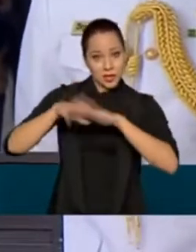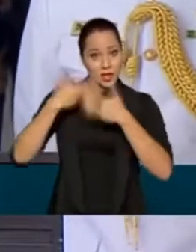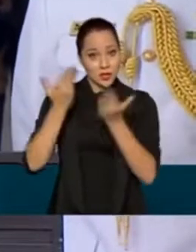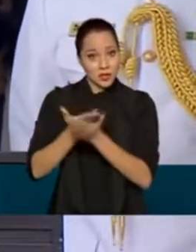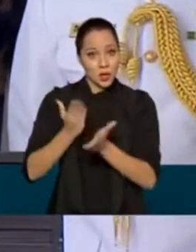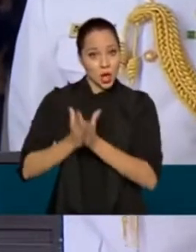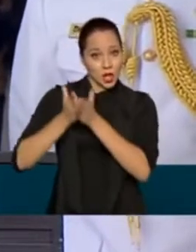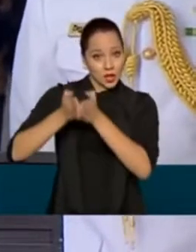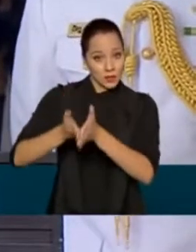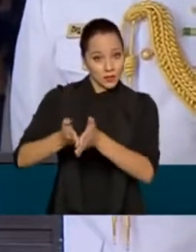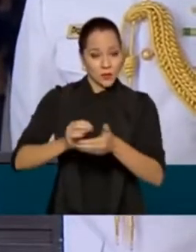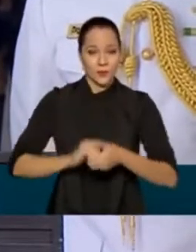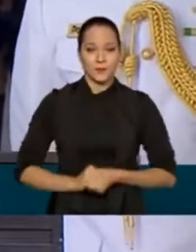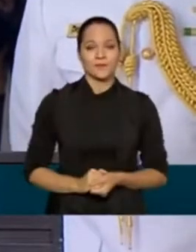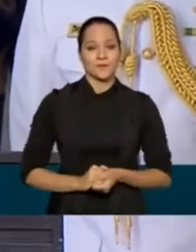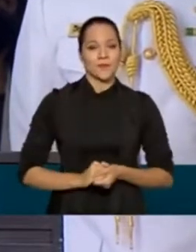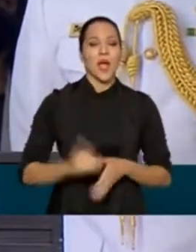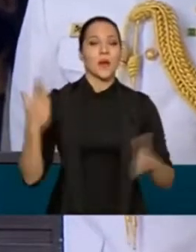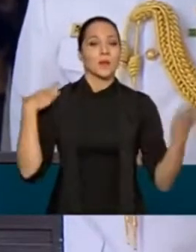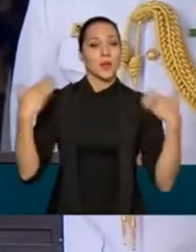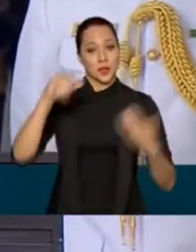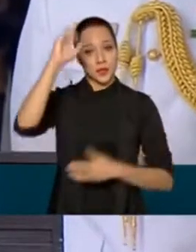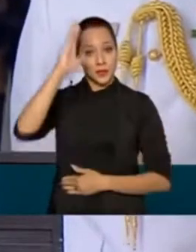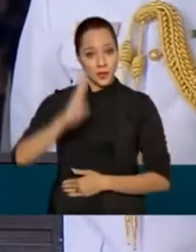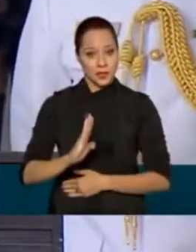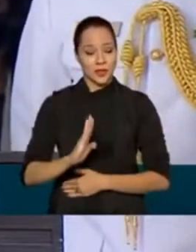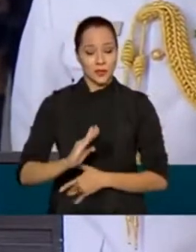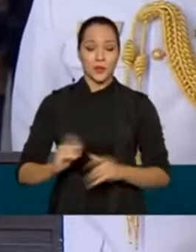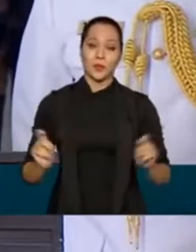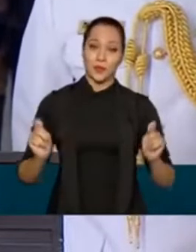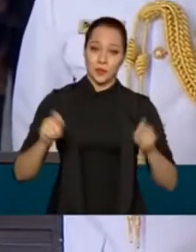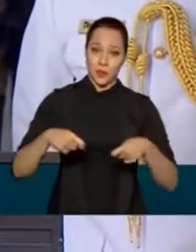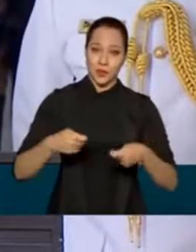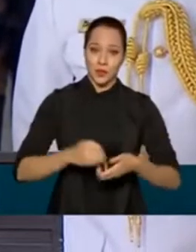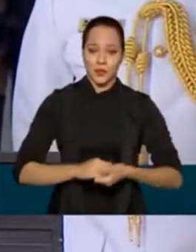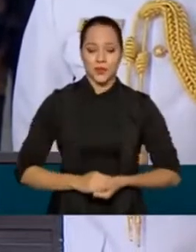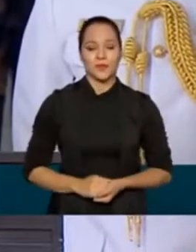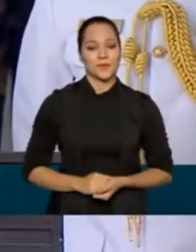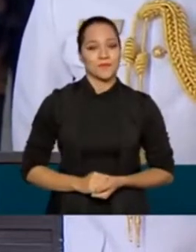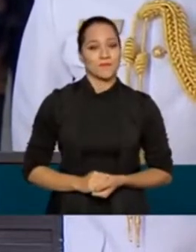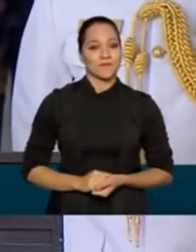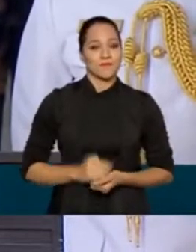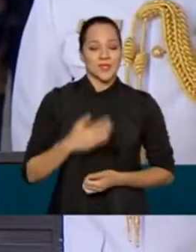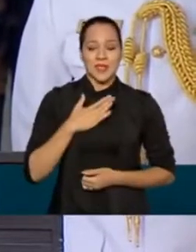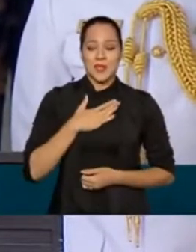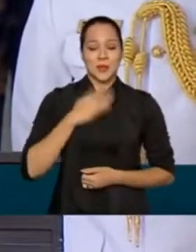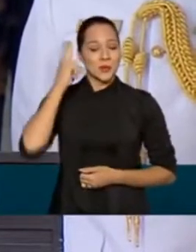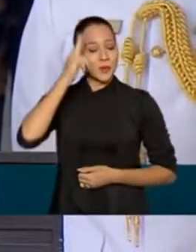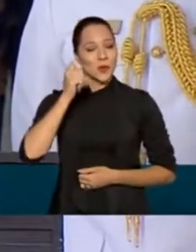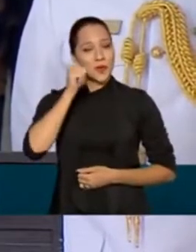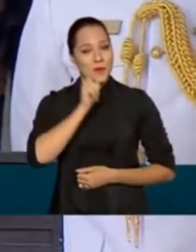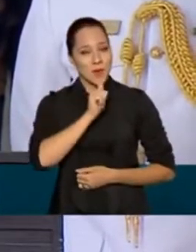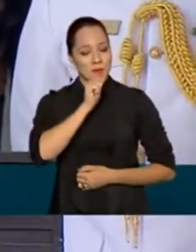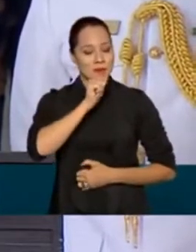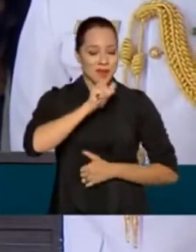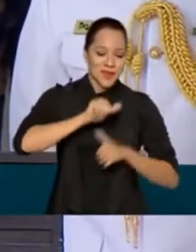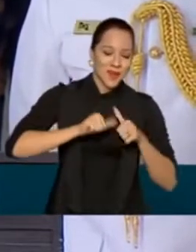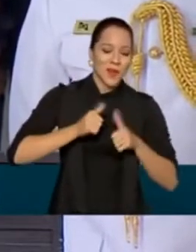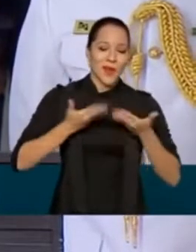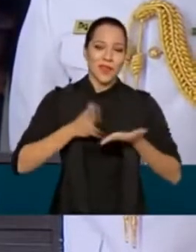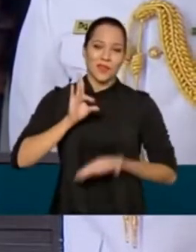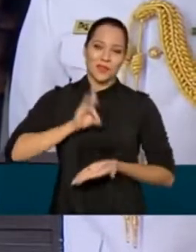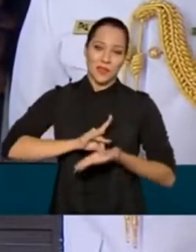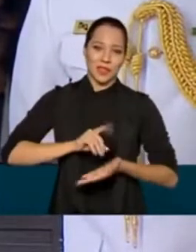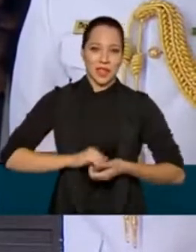Naval. A Marinha do Brasil permitiu que o sonho de minha mãe se tornasse